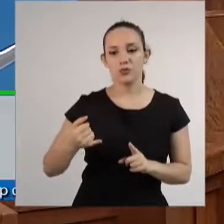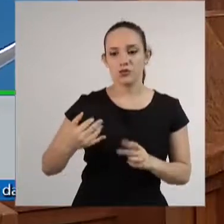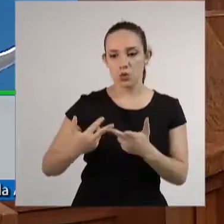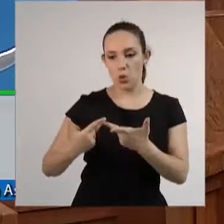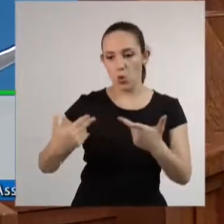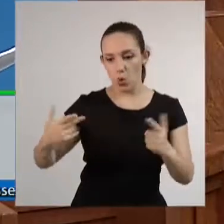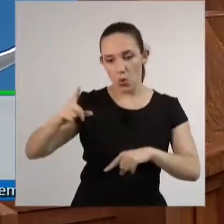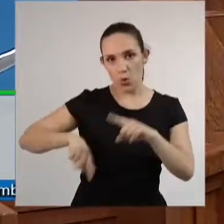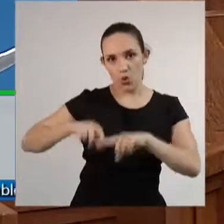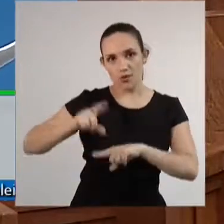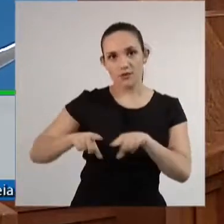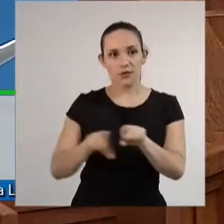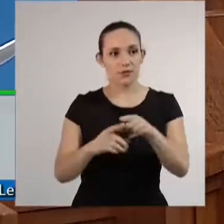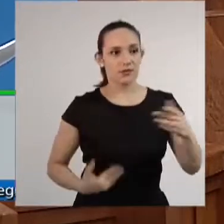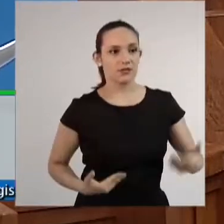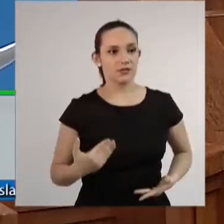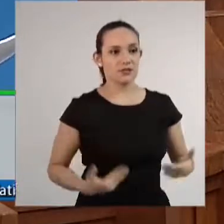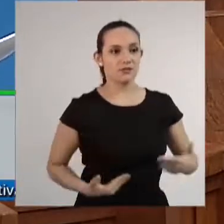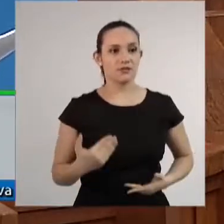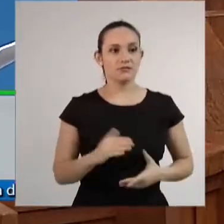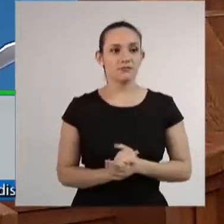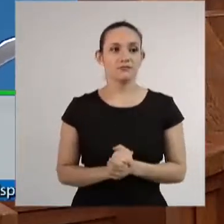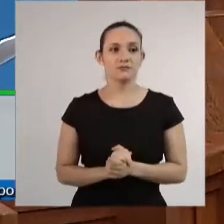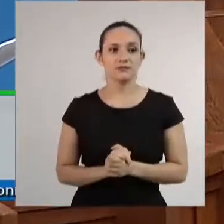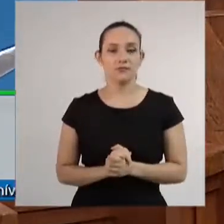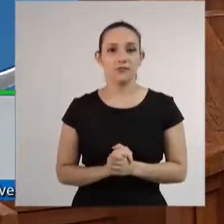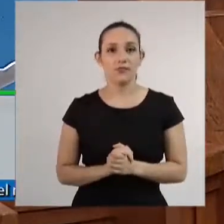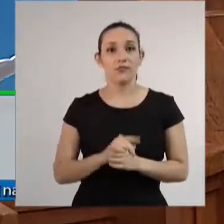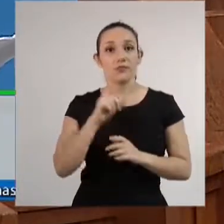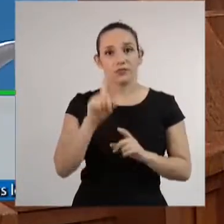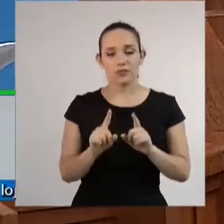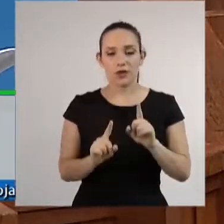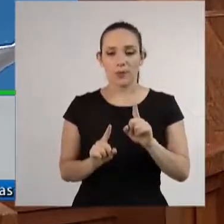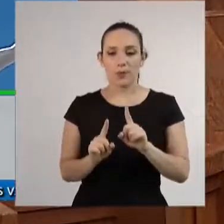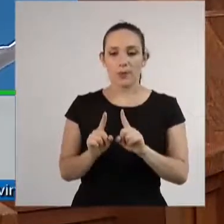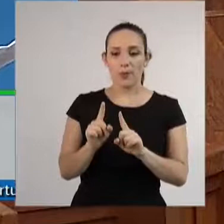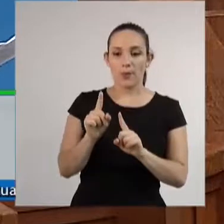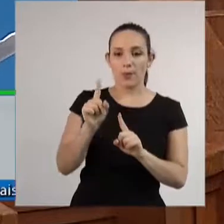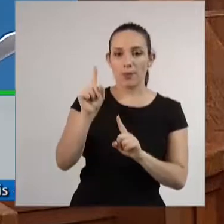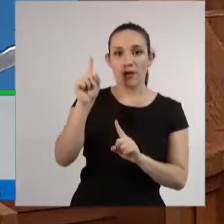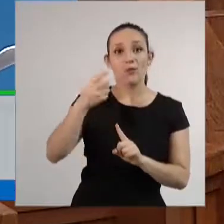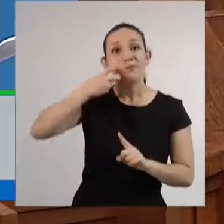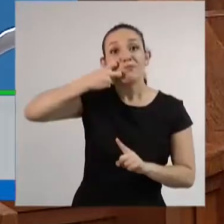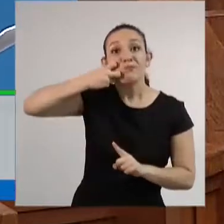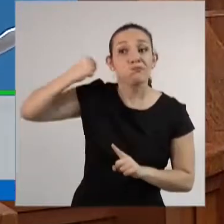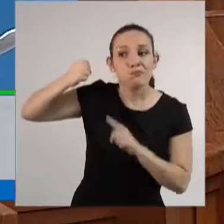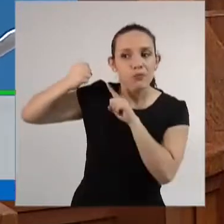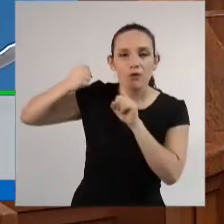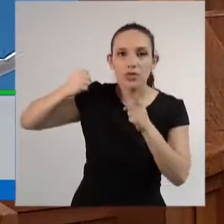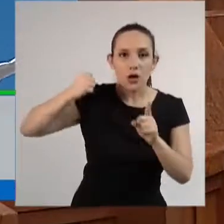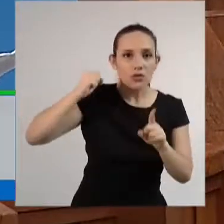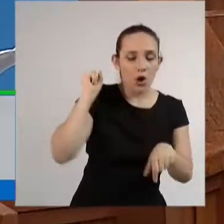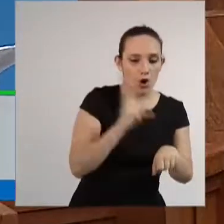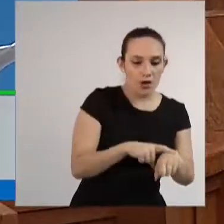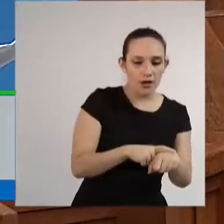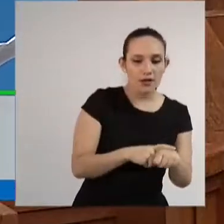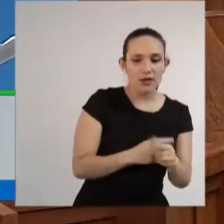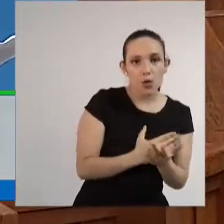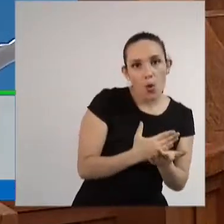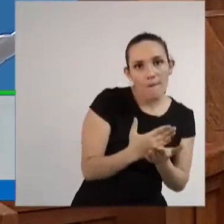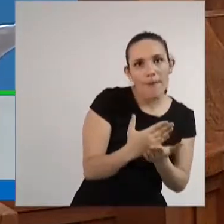o crescimento seria tributado no destino e não na origem. Durante 20